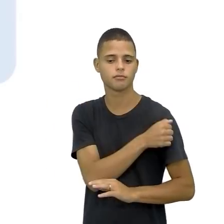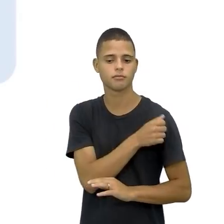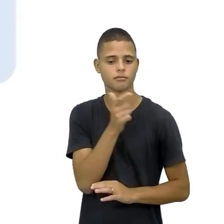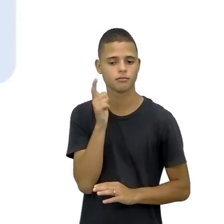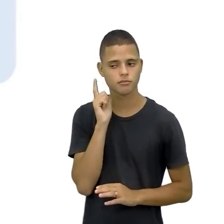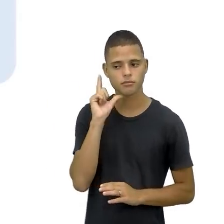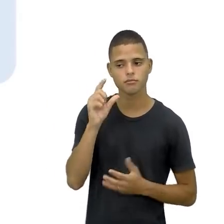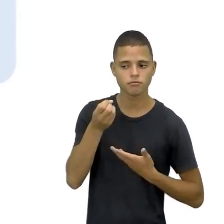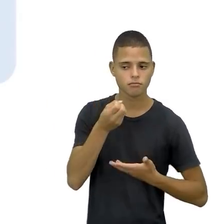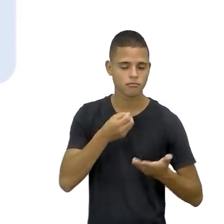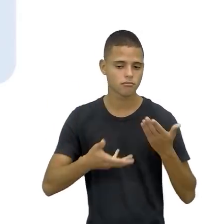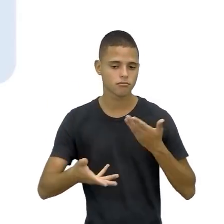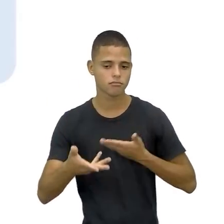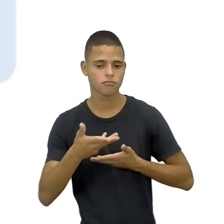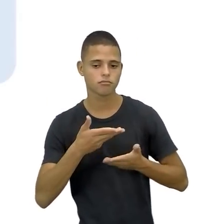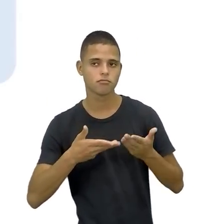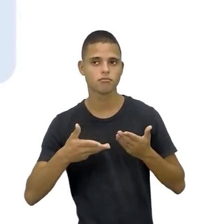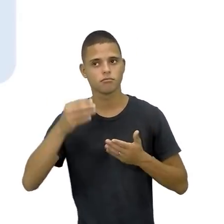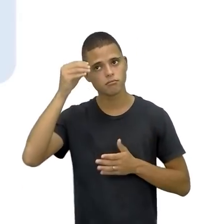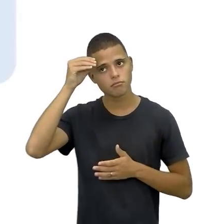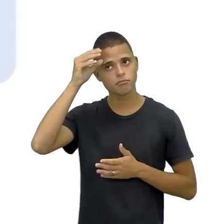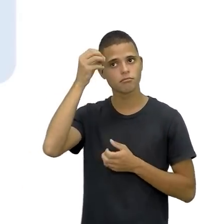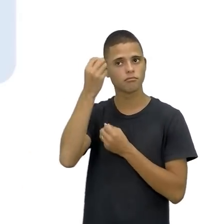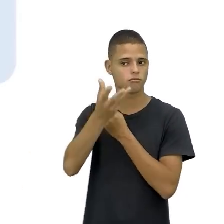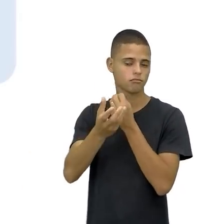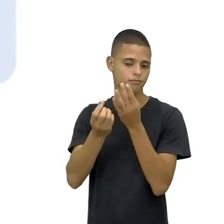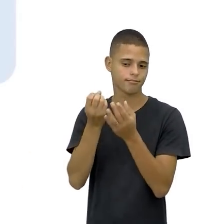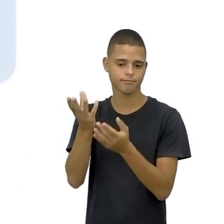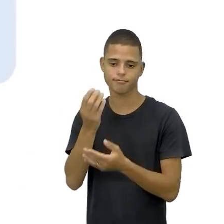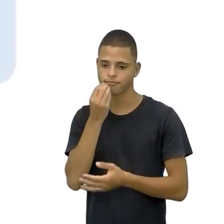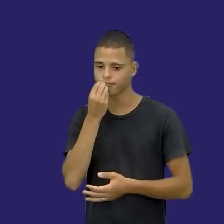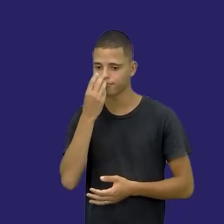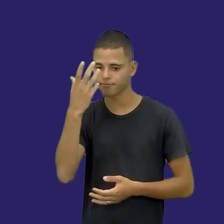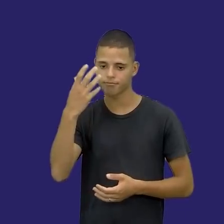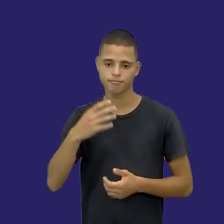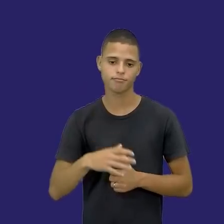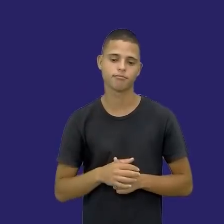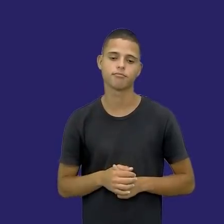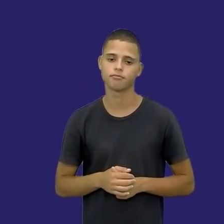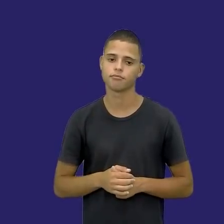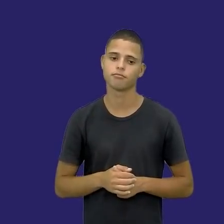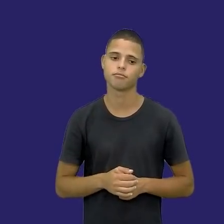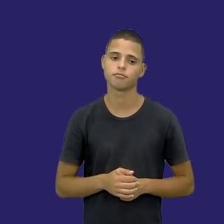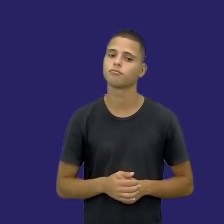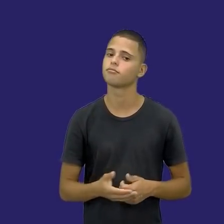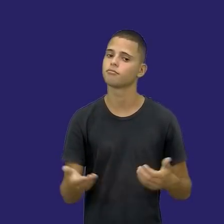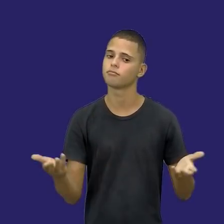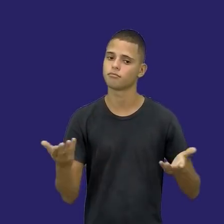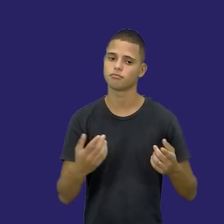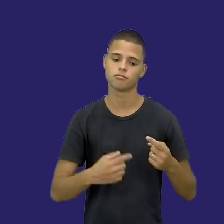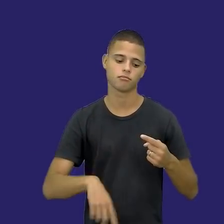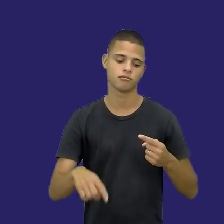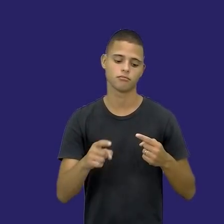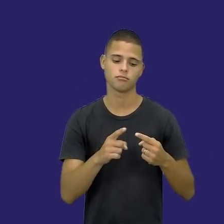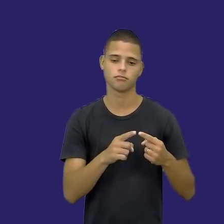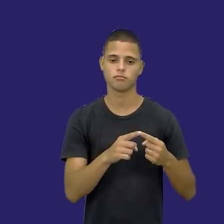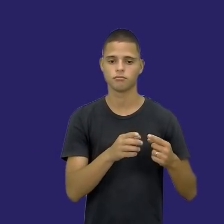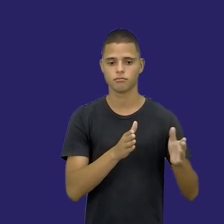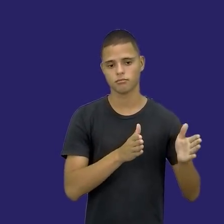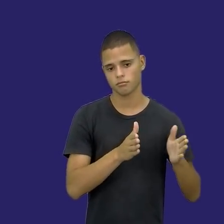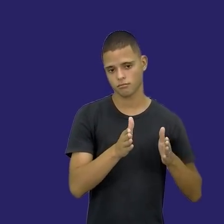atuar, compartilhar os seus saberes também, tá bom? Então, nós vamos aqui dar agora esse primeiro movimento, onde